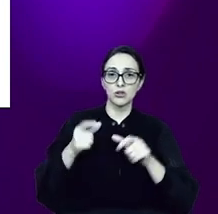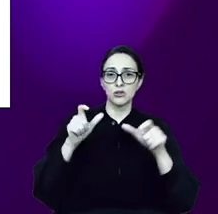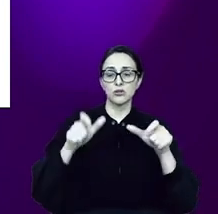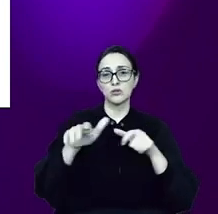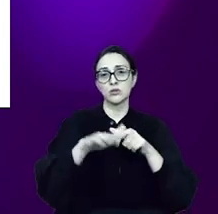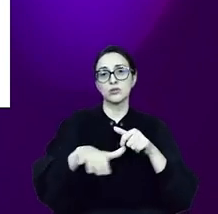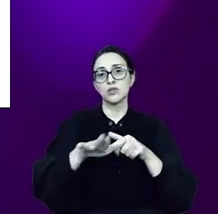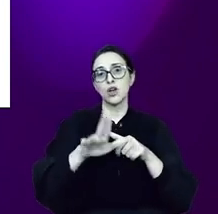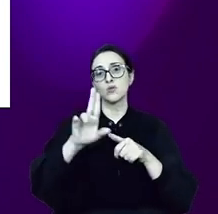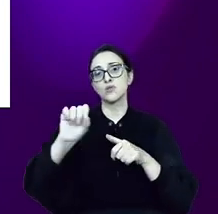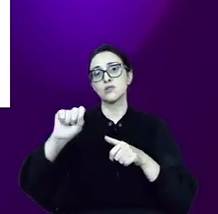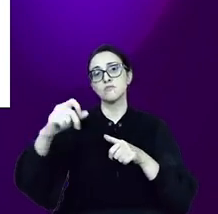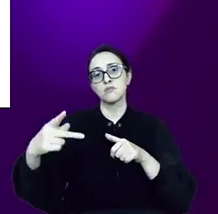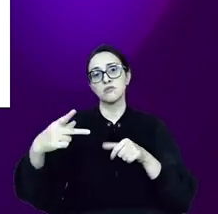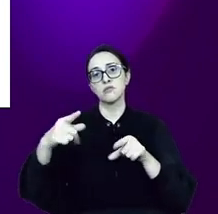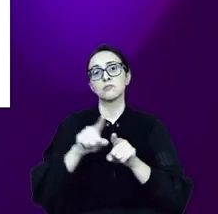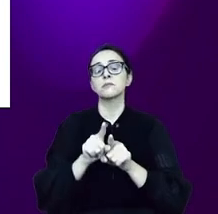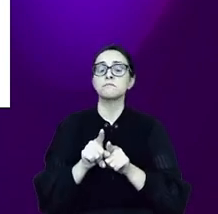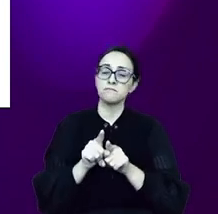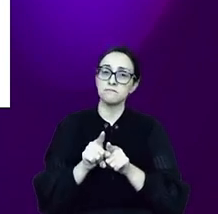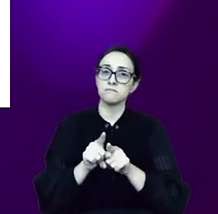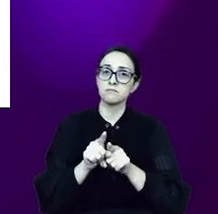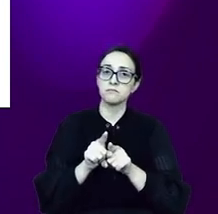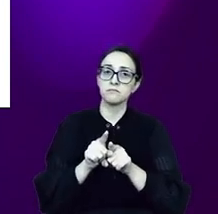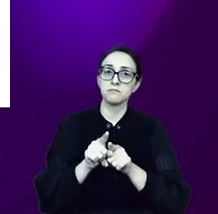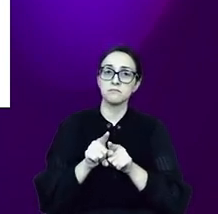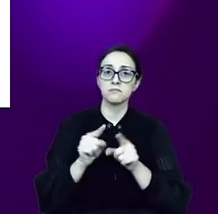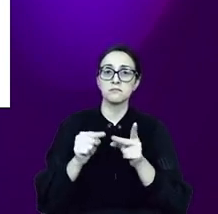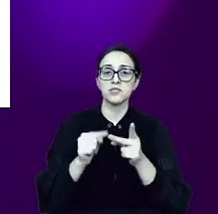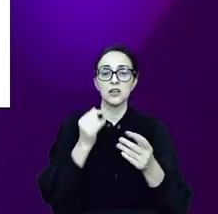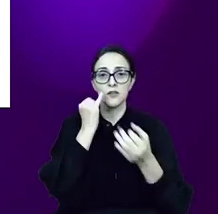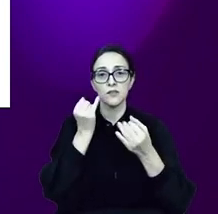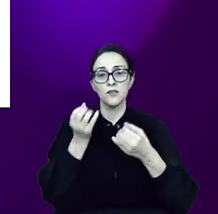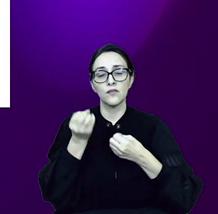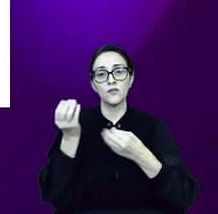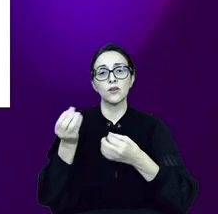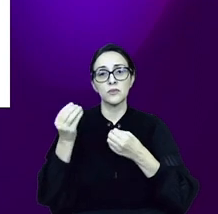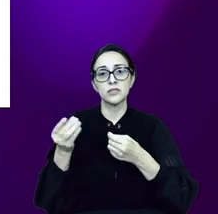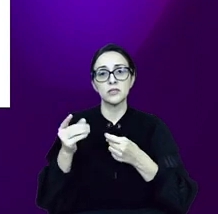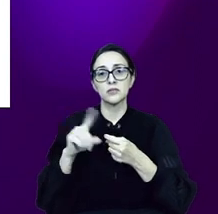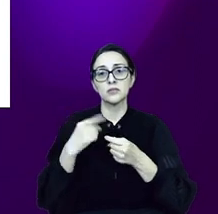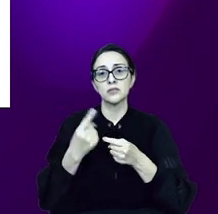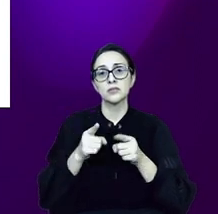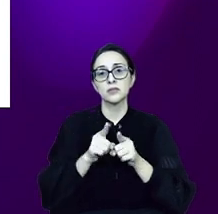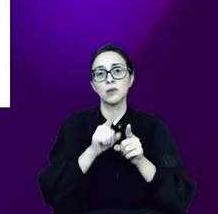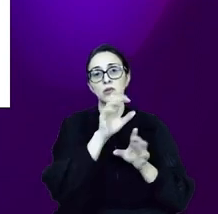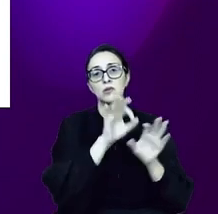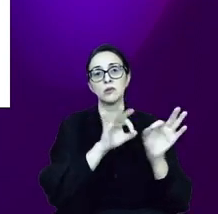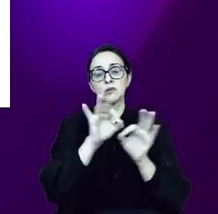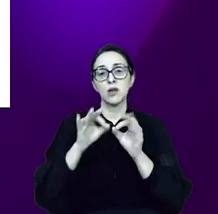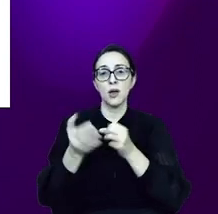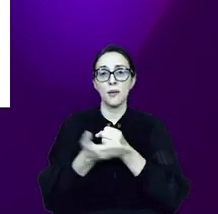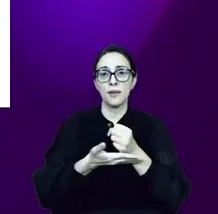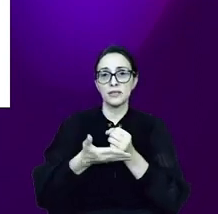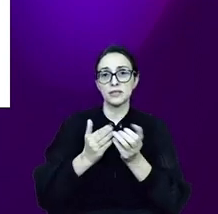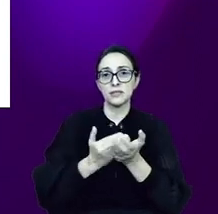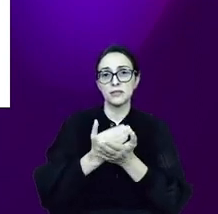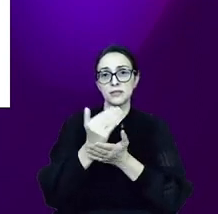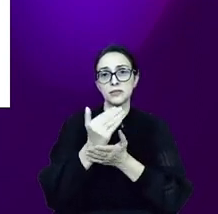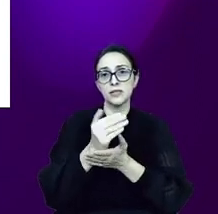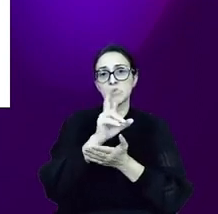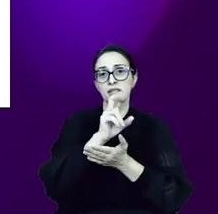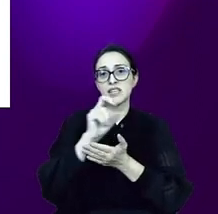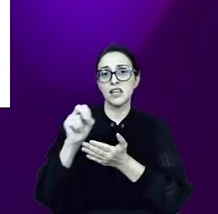Clínicas da USP, e dados onde a gente montou uma base inicial com um pouco mais de